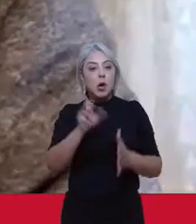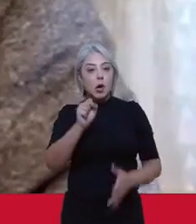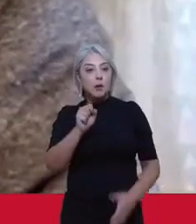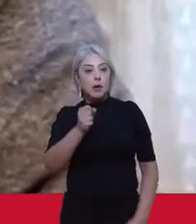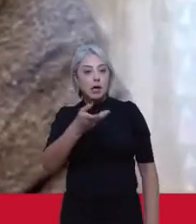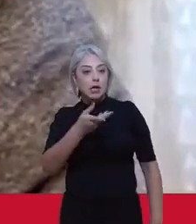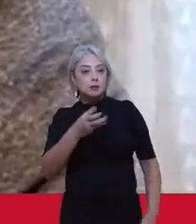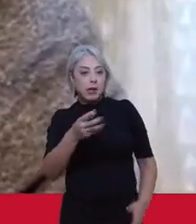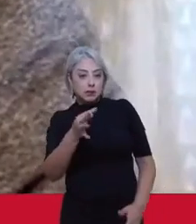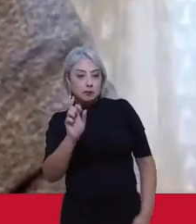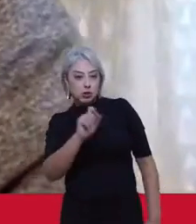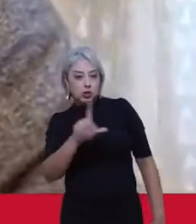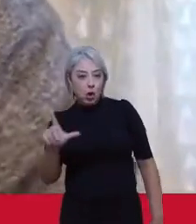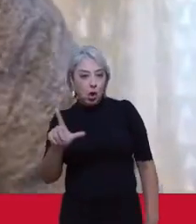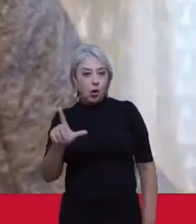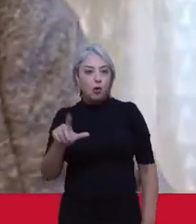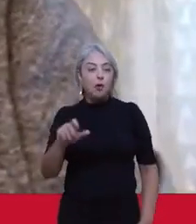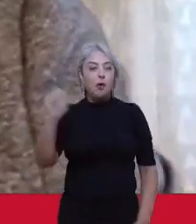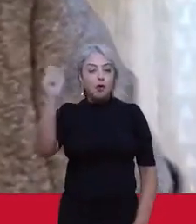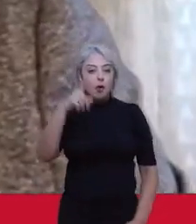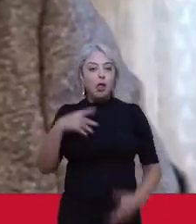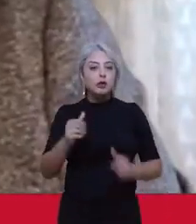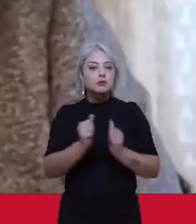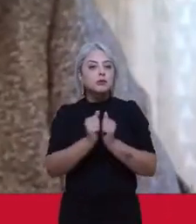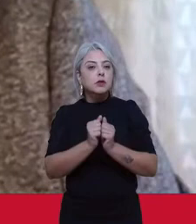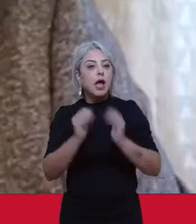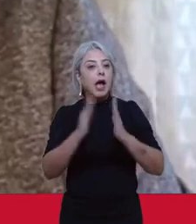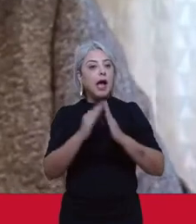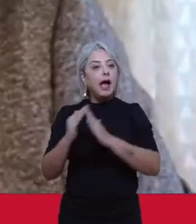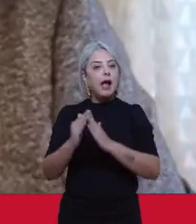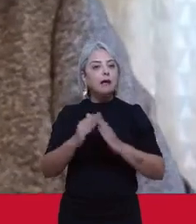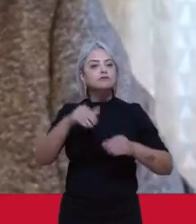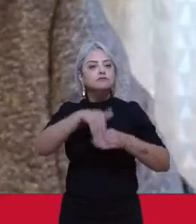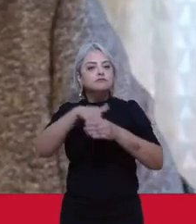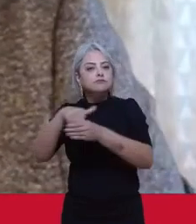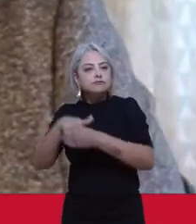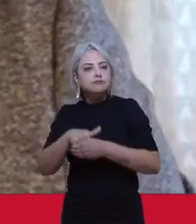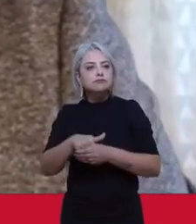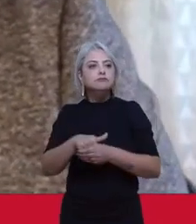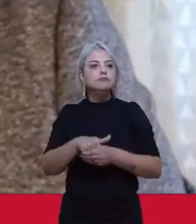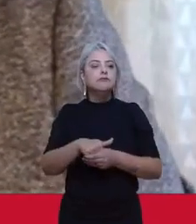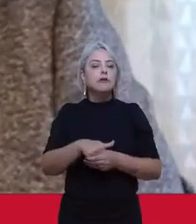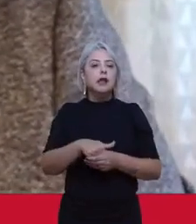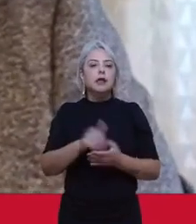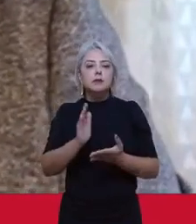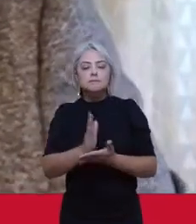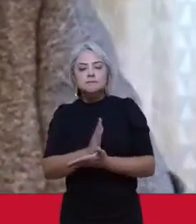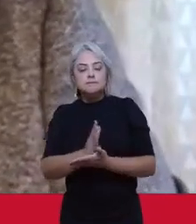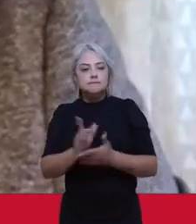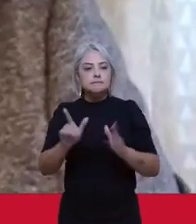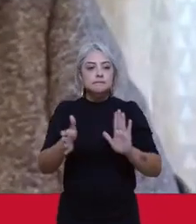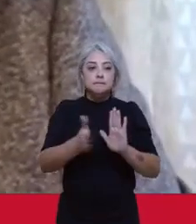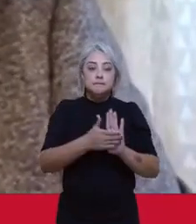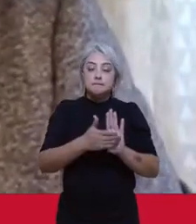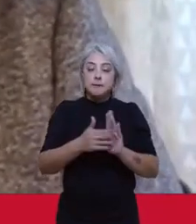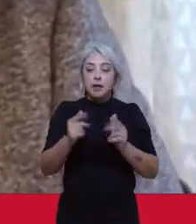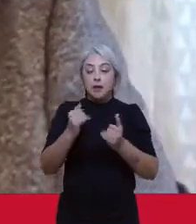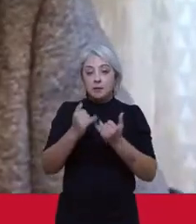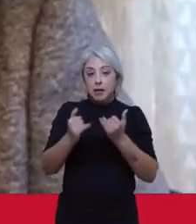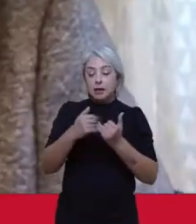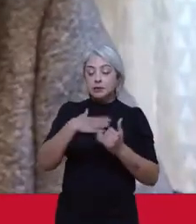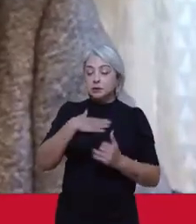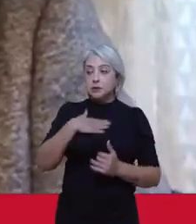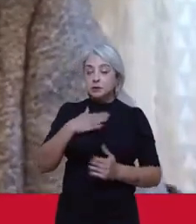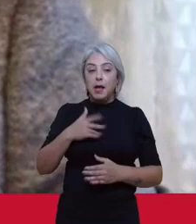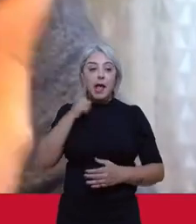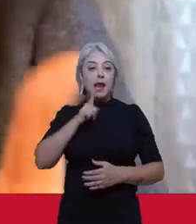PSOL, que dividia comigo o mesmo domicílio eleitoral, que de alguma maneira tinha pautas parecidas com a minha. Ela